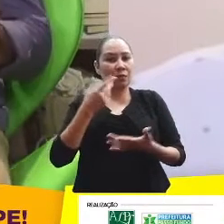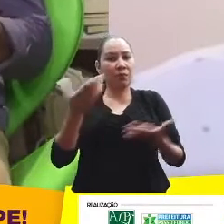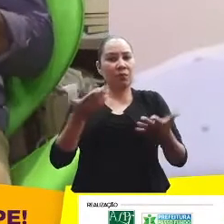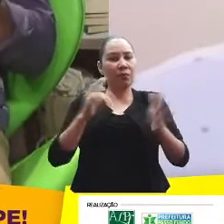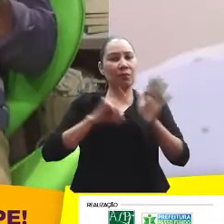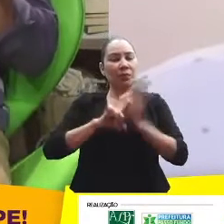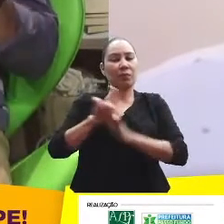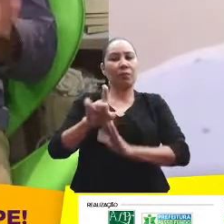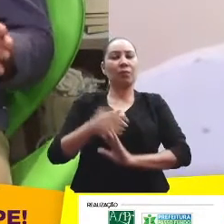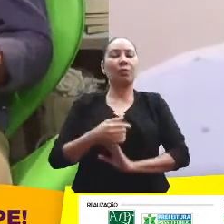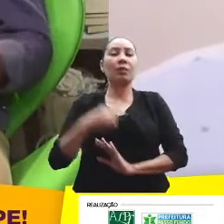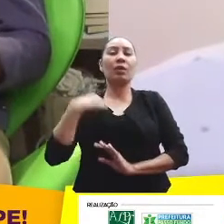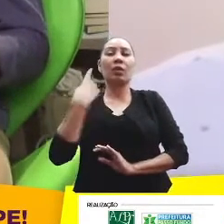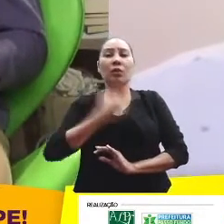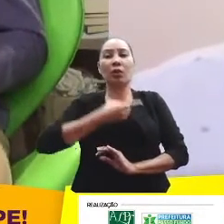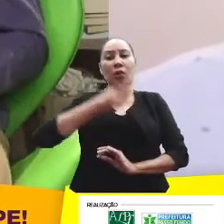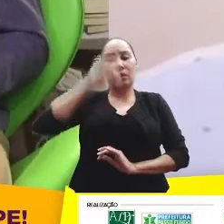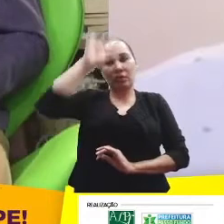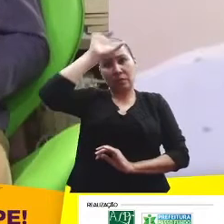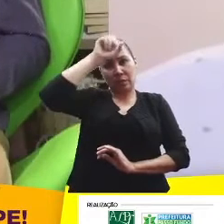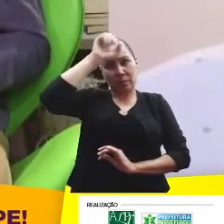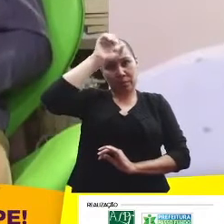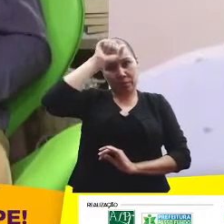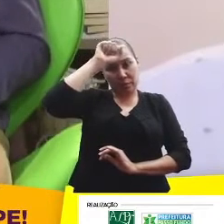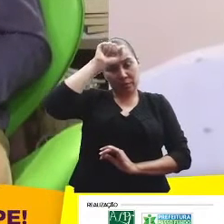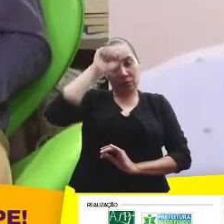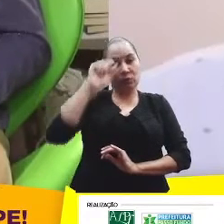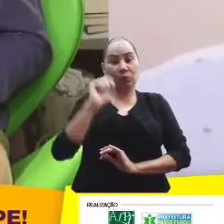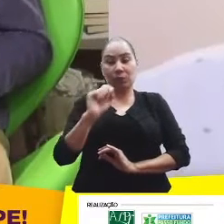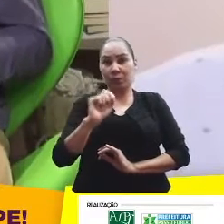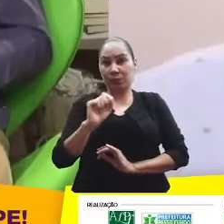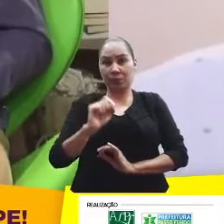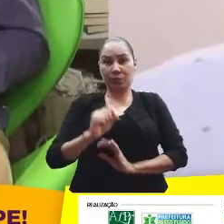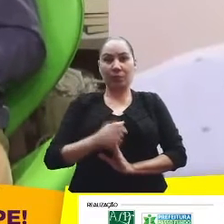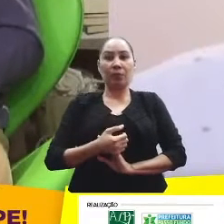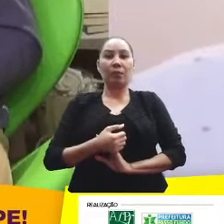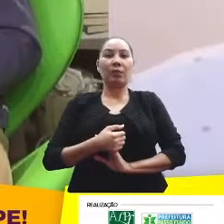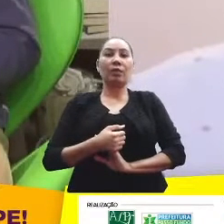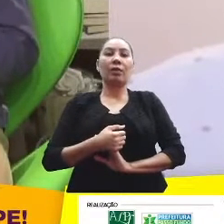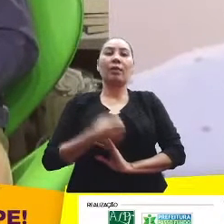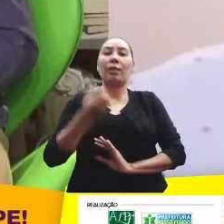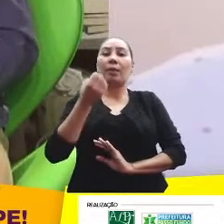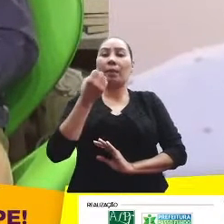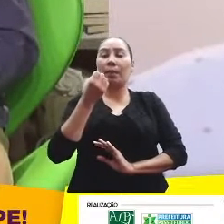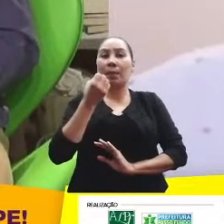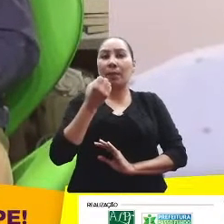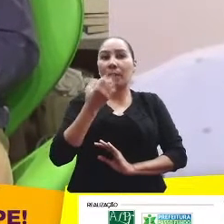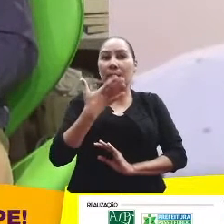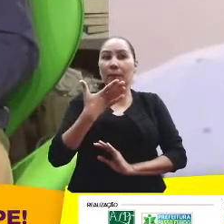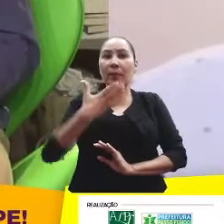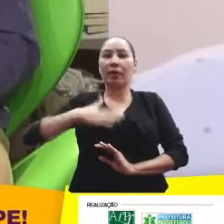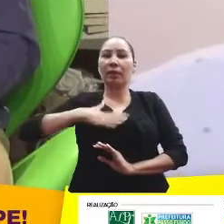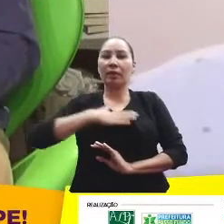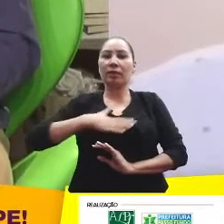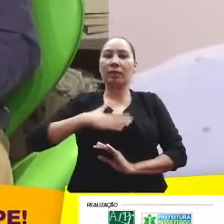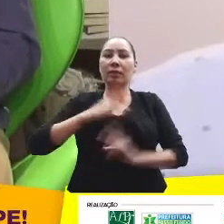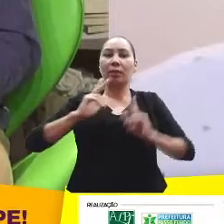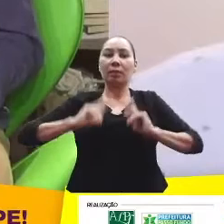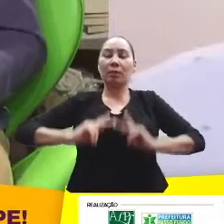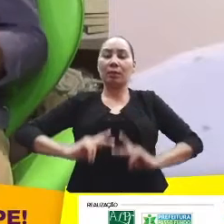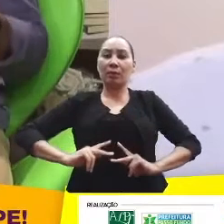pergunta. A gente aprende no Evangelho segundo o Espiritismo que bem-aventurados os